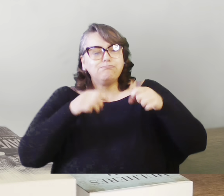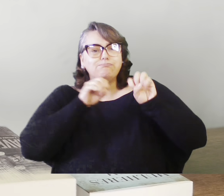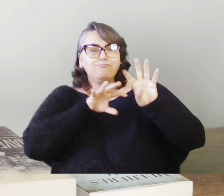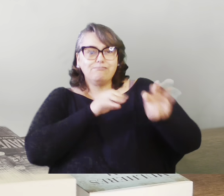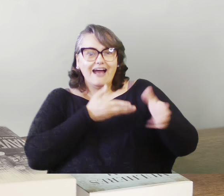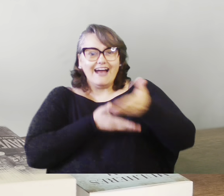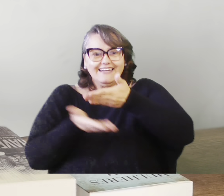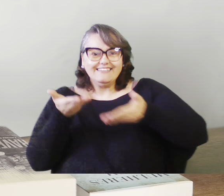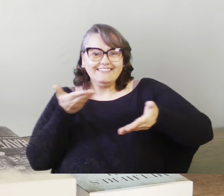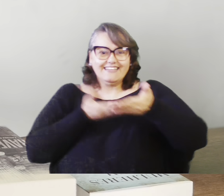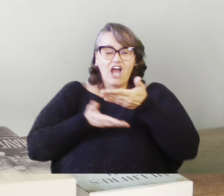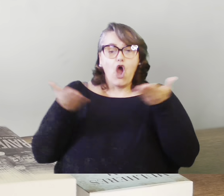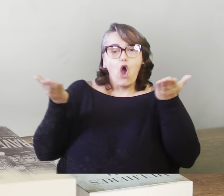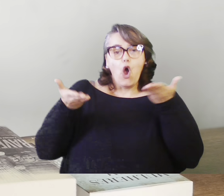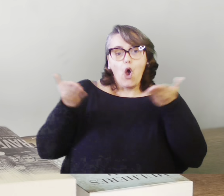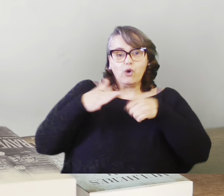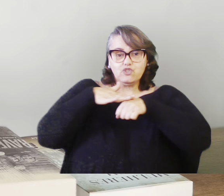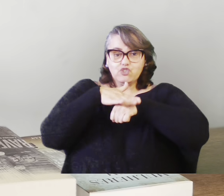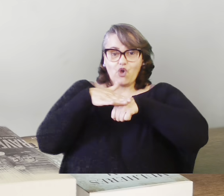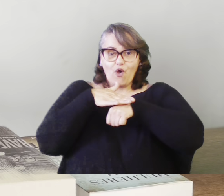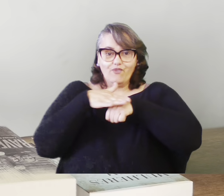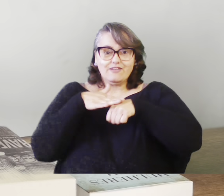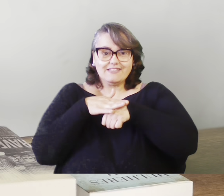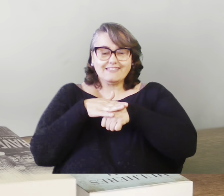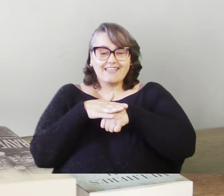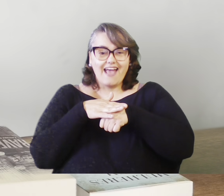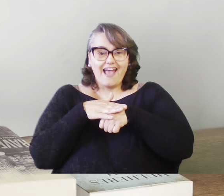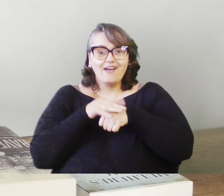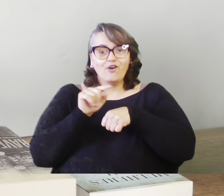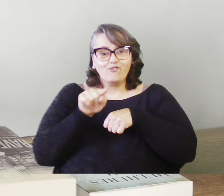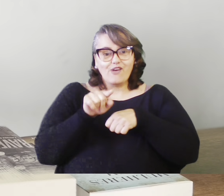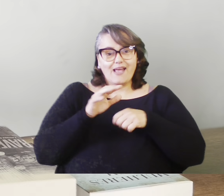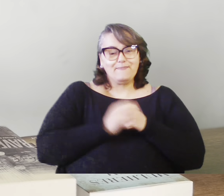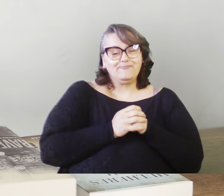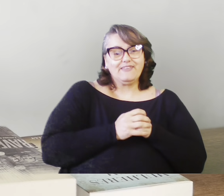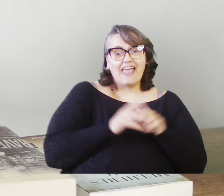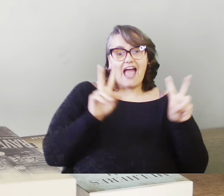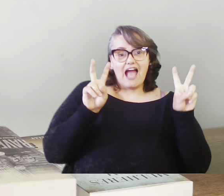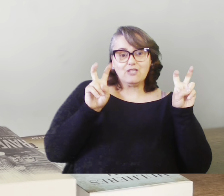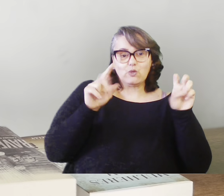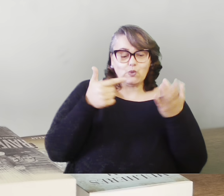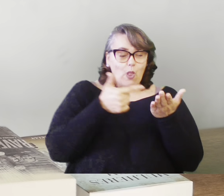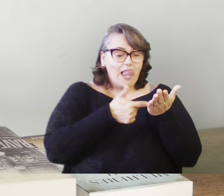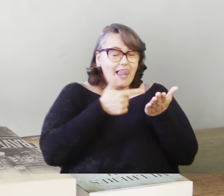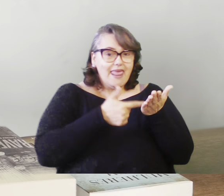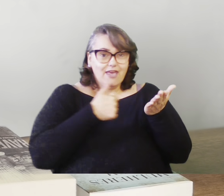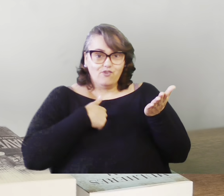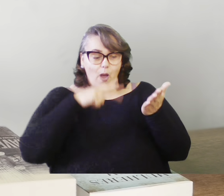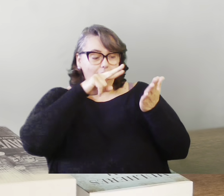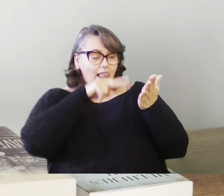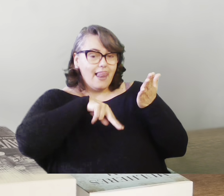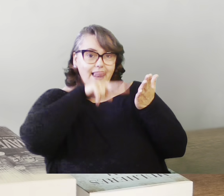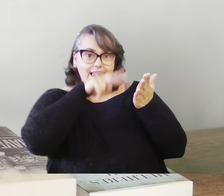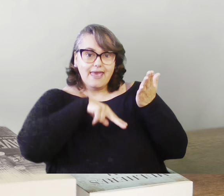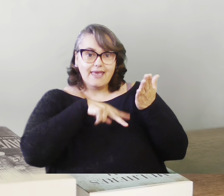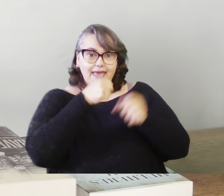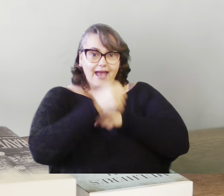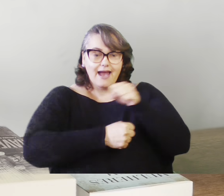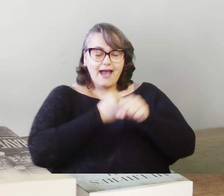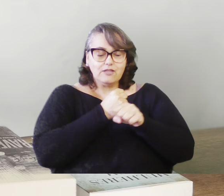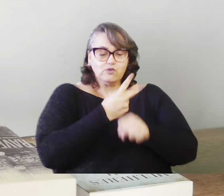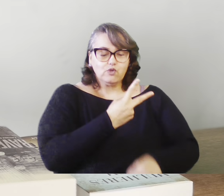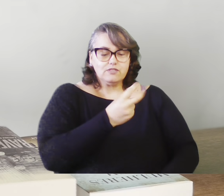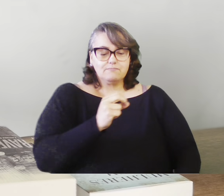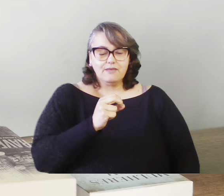educação, é diálogo, é interação. E hoje eu quero conversar muito com você sobre um livro que eu